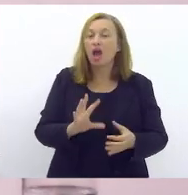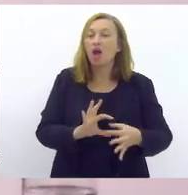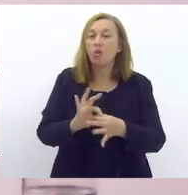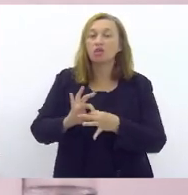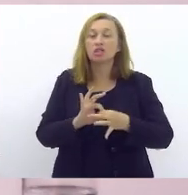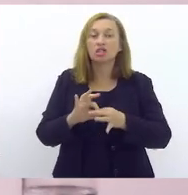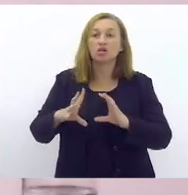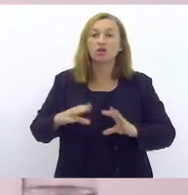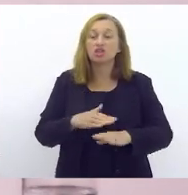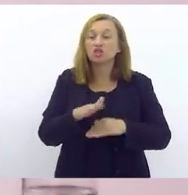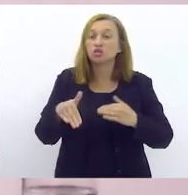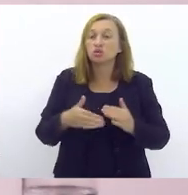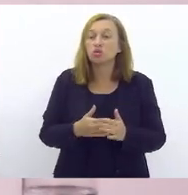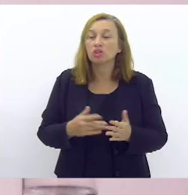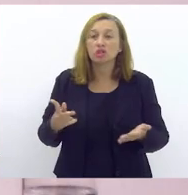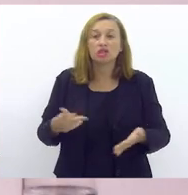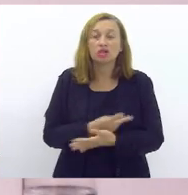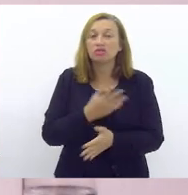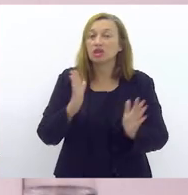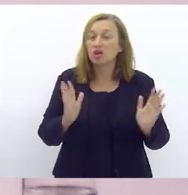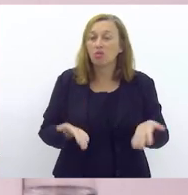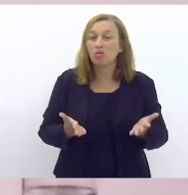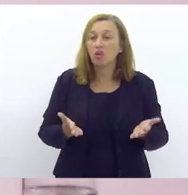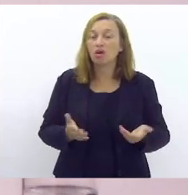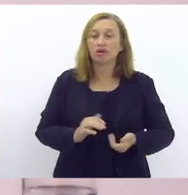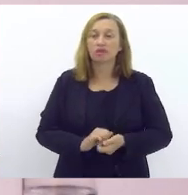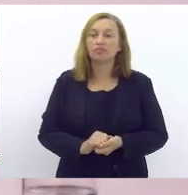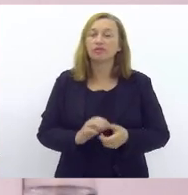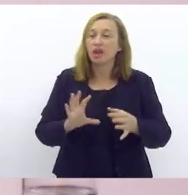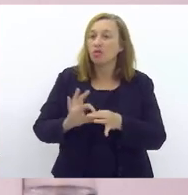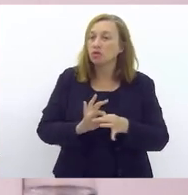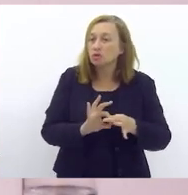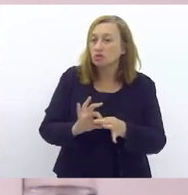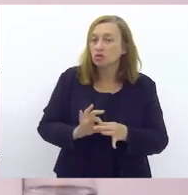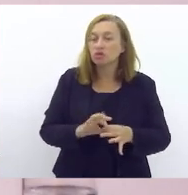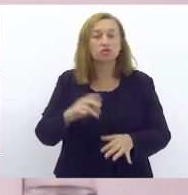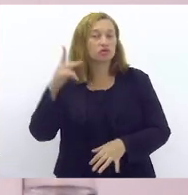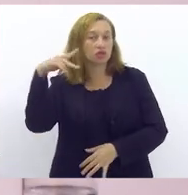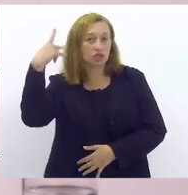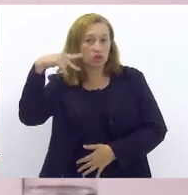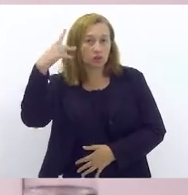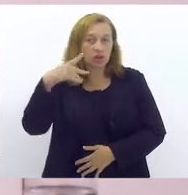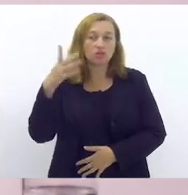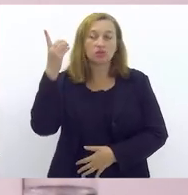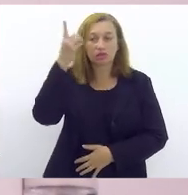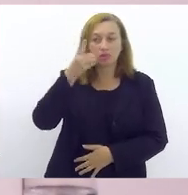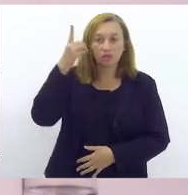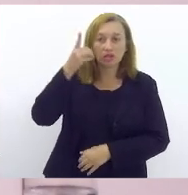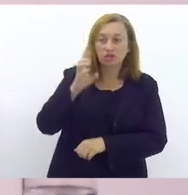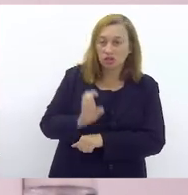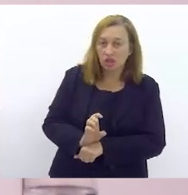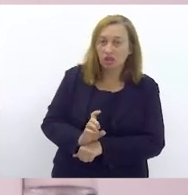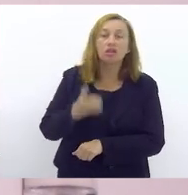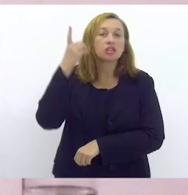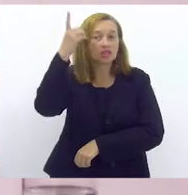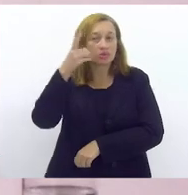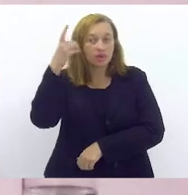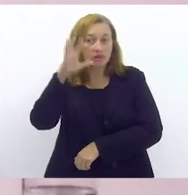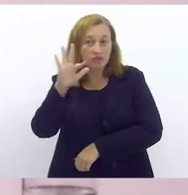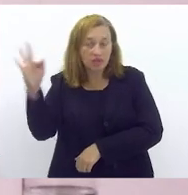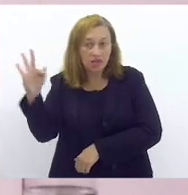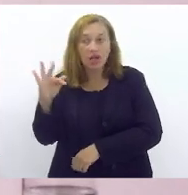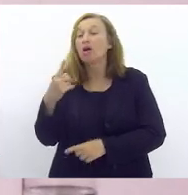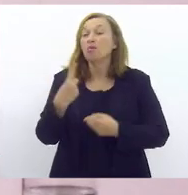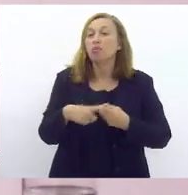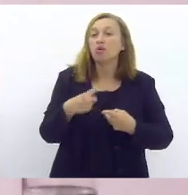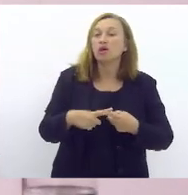aqui agora, isso aqui é histórico. A união é dos vereadores, dos deputados estaduais, dos deputados federais,